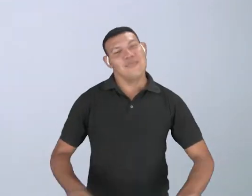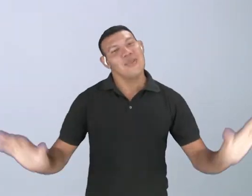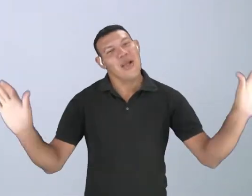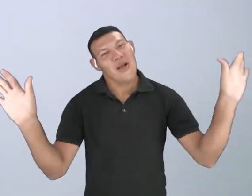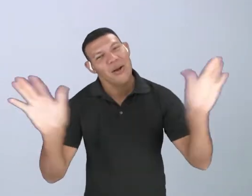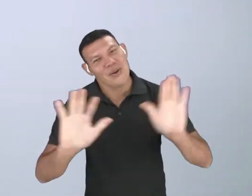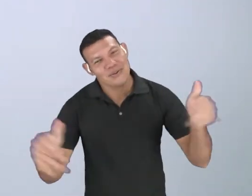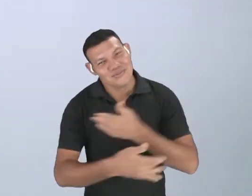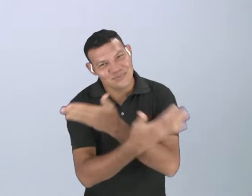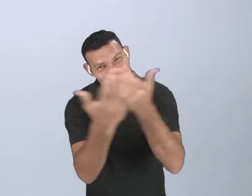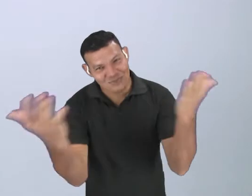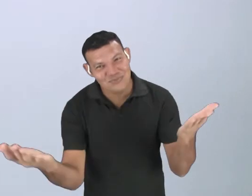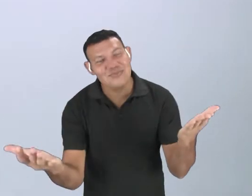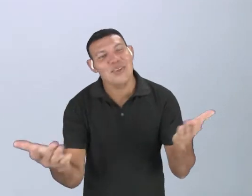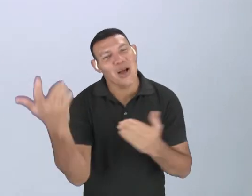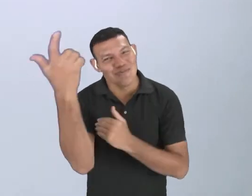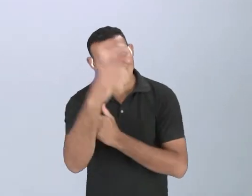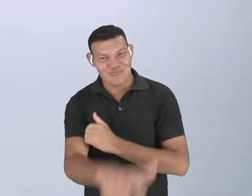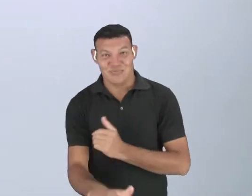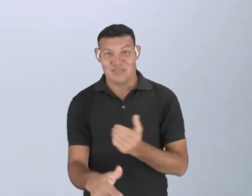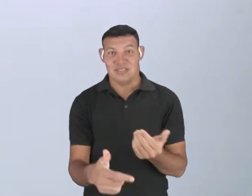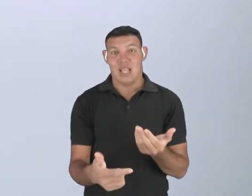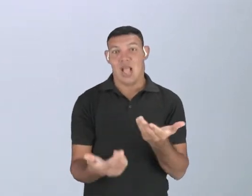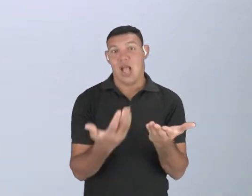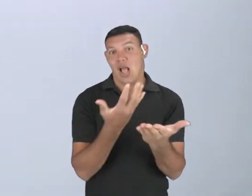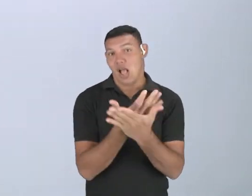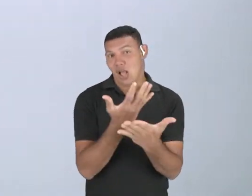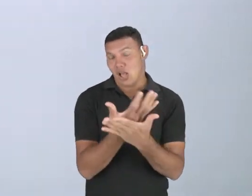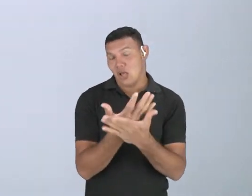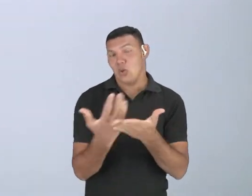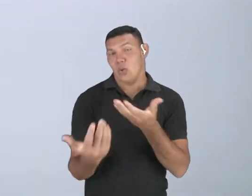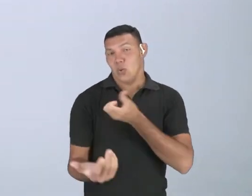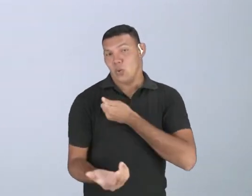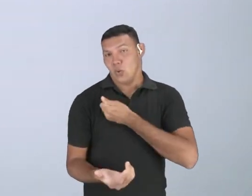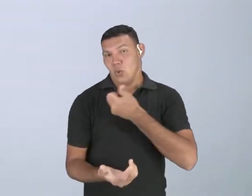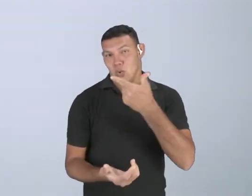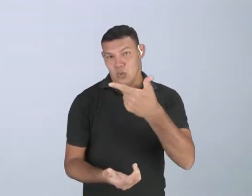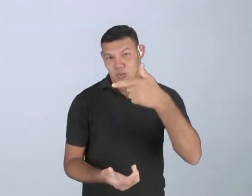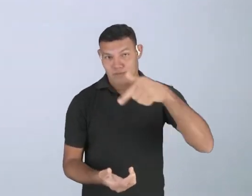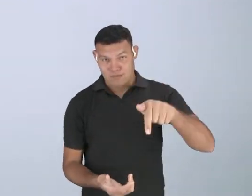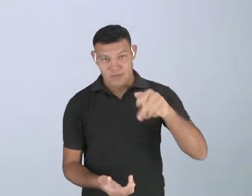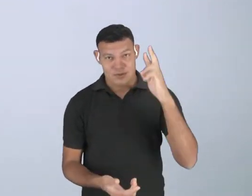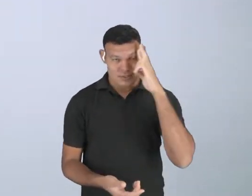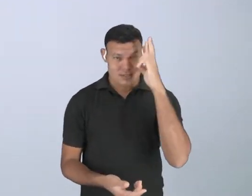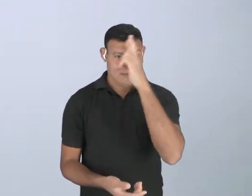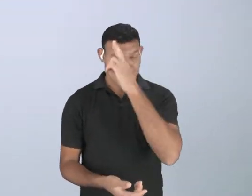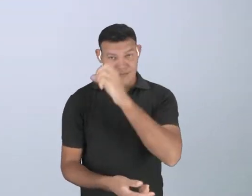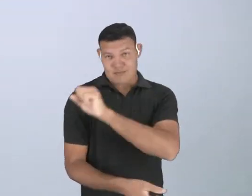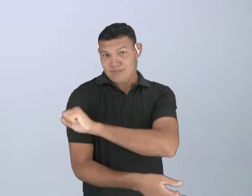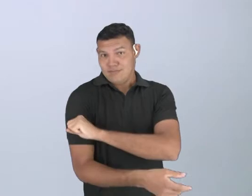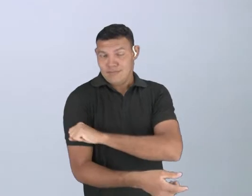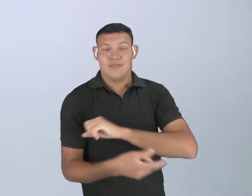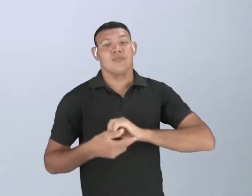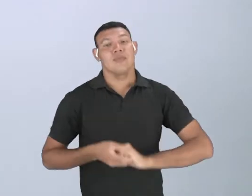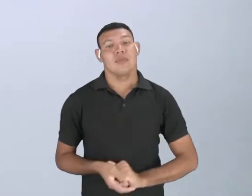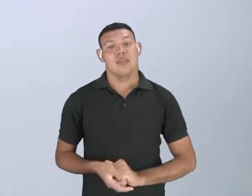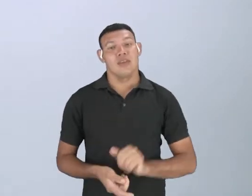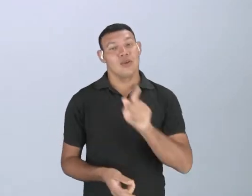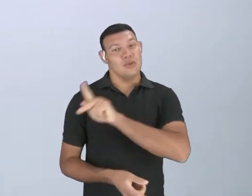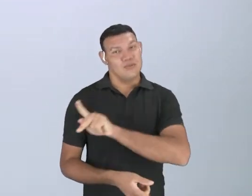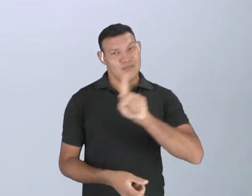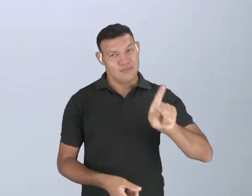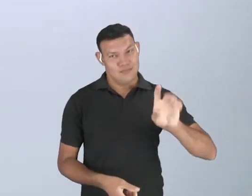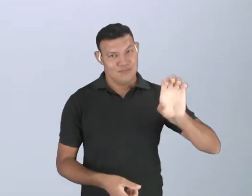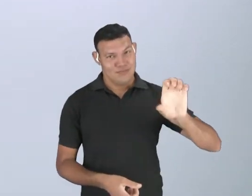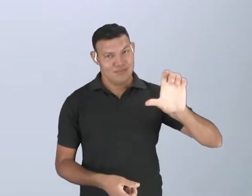Olá, pessoal. Estamos de volta com a nossa 27ª aula de História do 8º ano. Eu